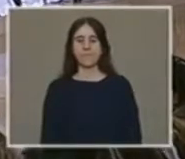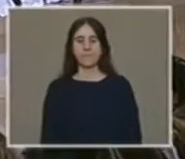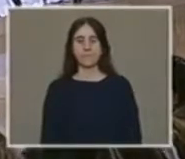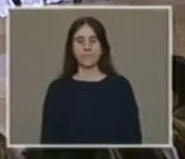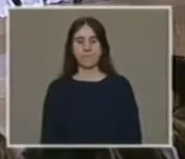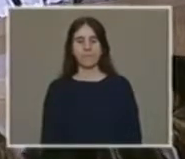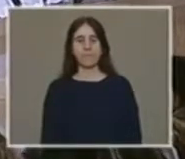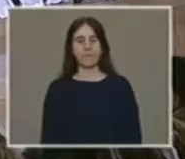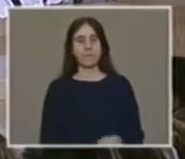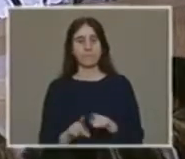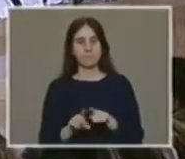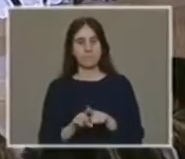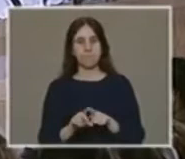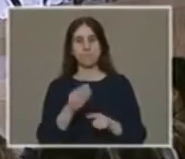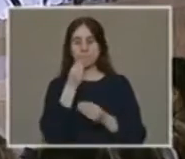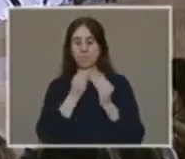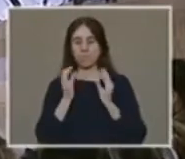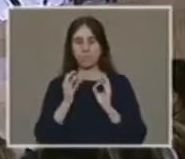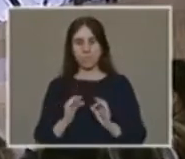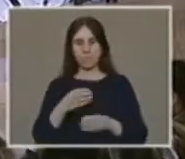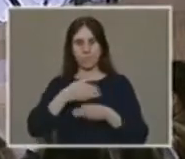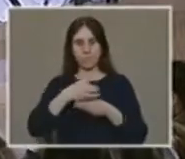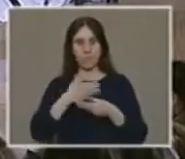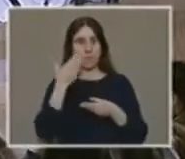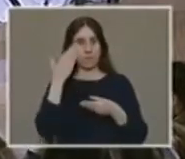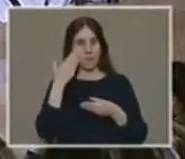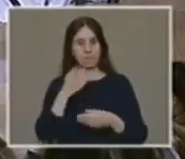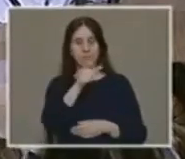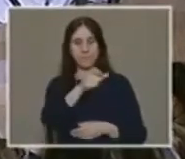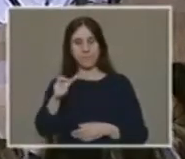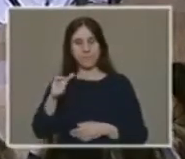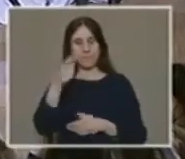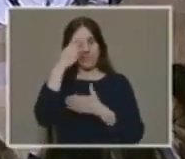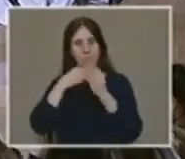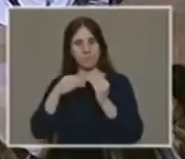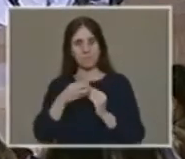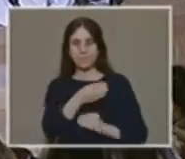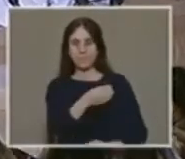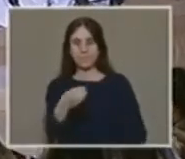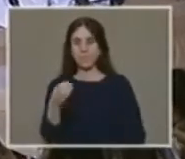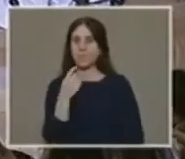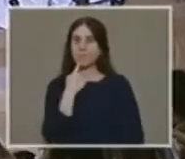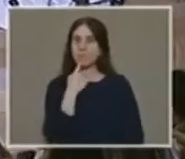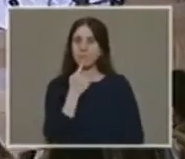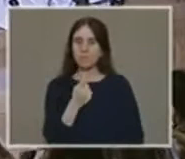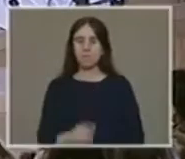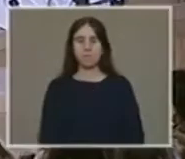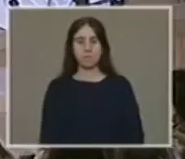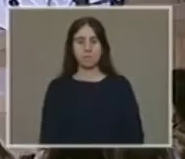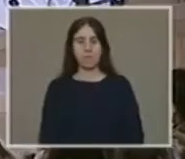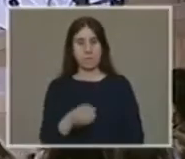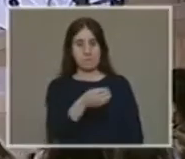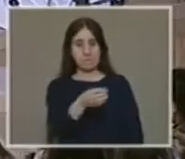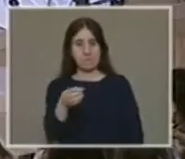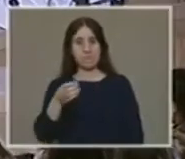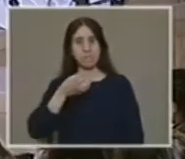De igual modo, no fim da ceia, tomou cálice e, dando graças, deu aos seus discípulos, dizendo: tomai